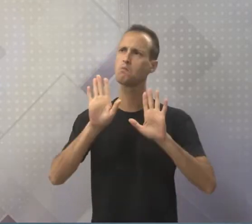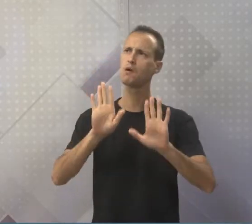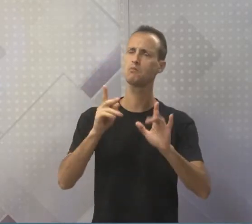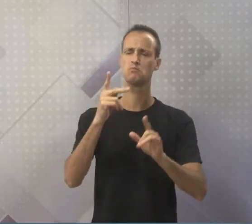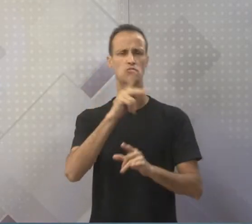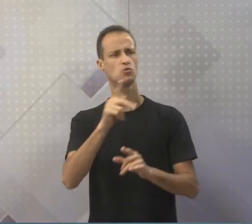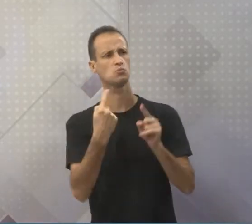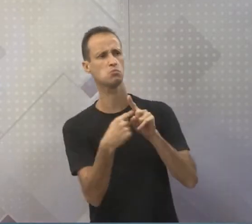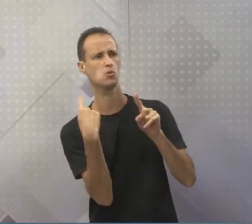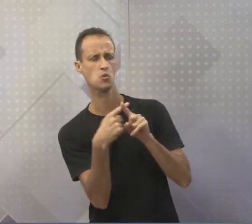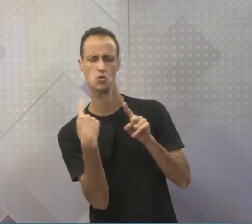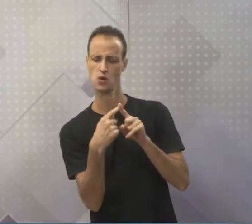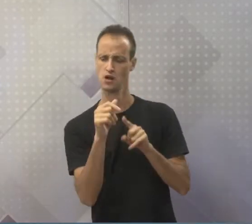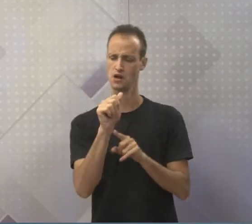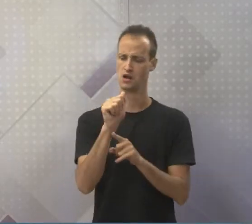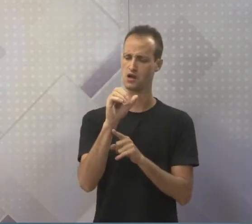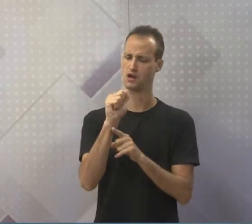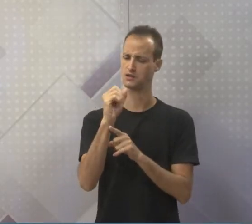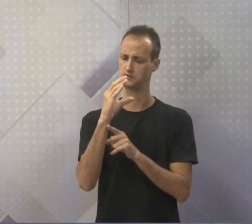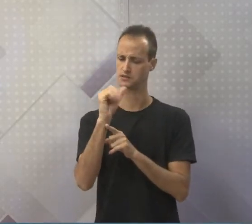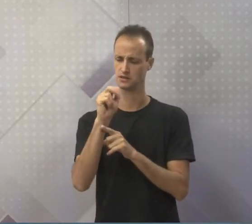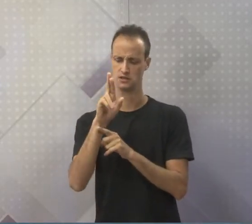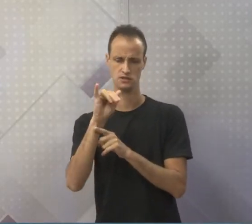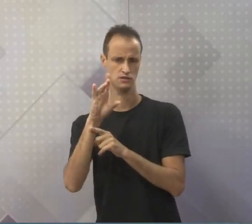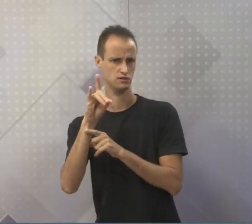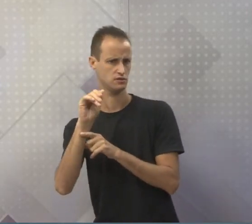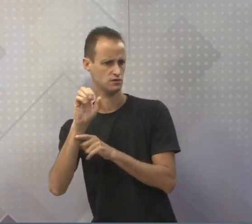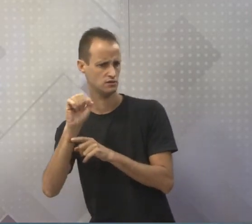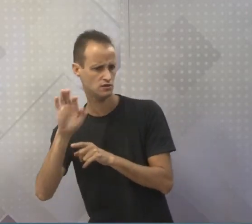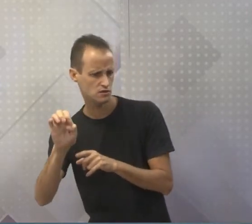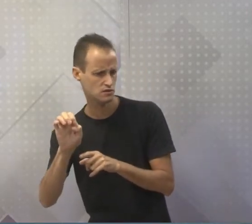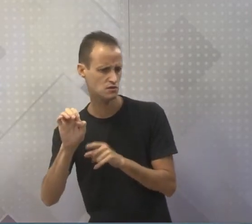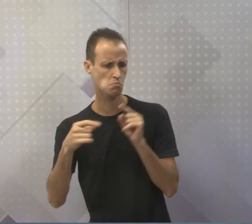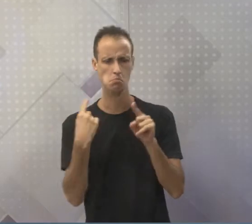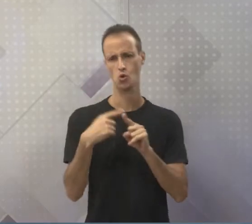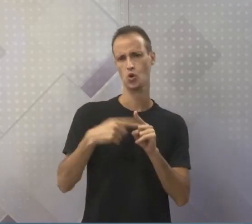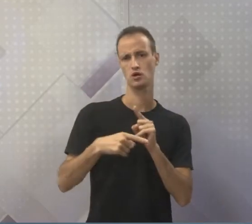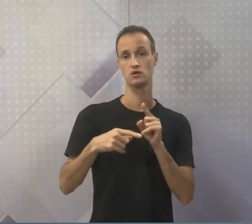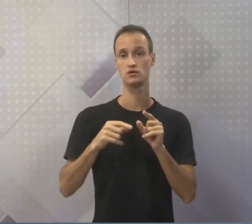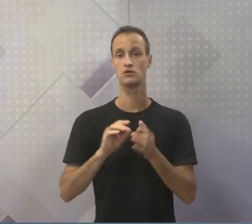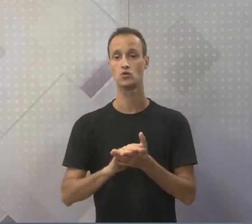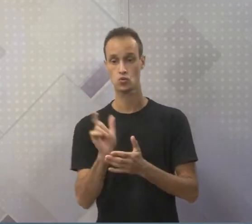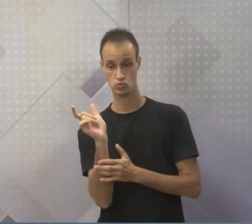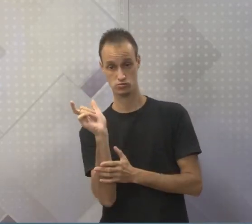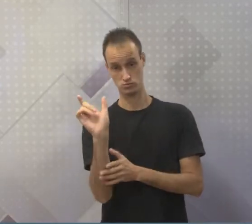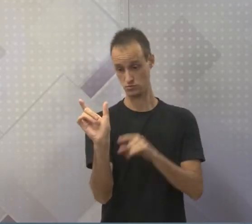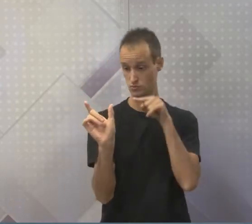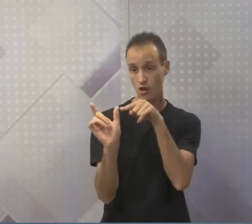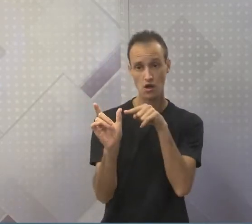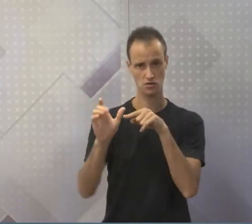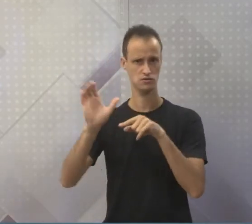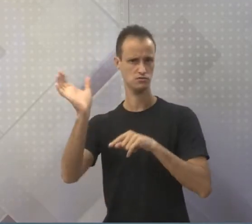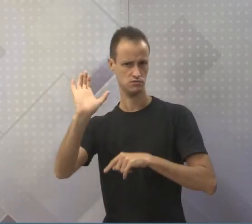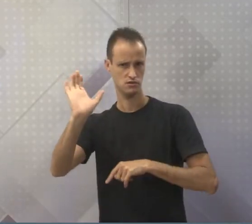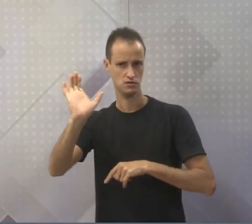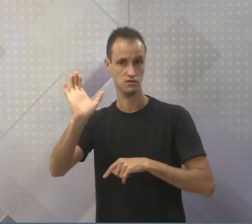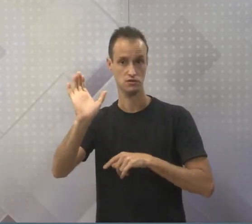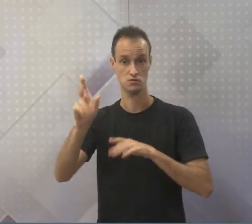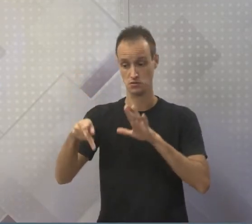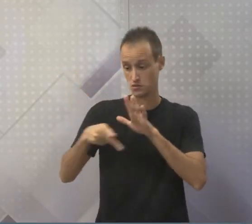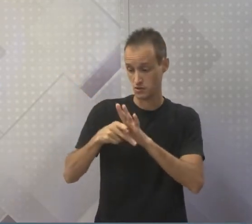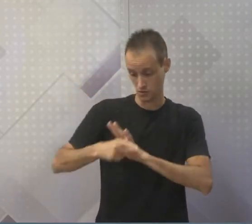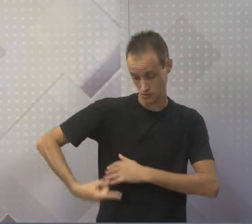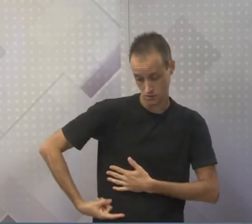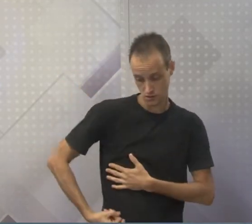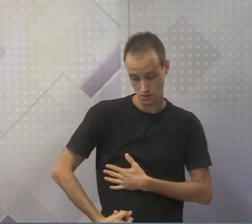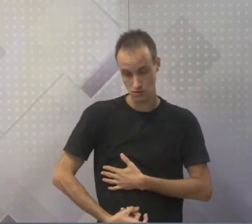chama ascaridíase e não lombrigose? Não é assim? Simples. O nome científico do verme causador